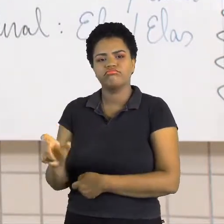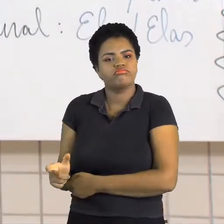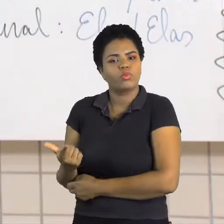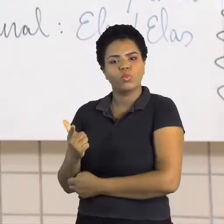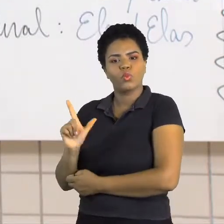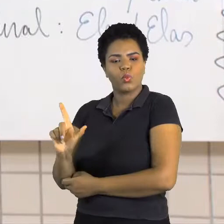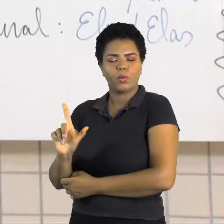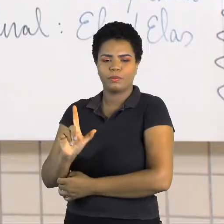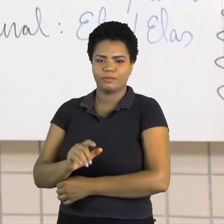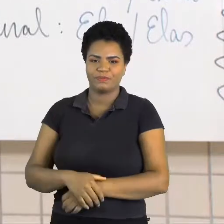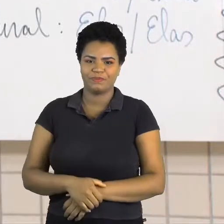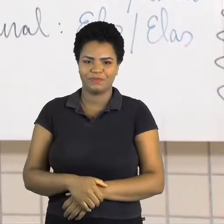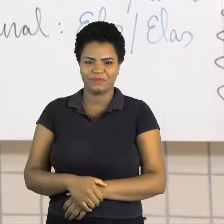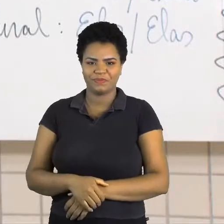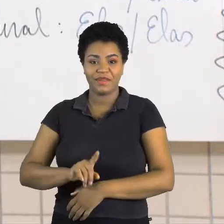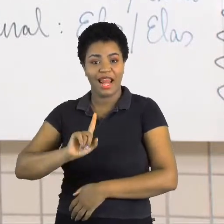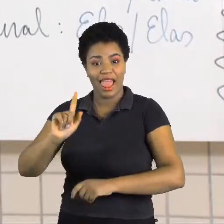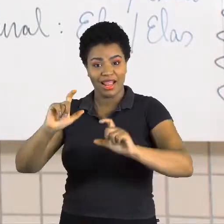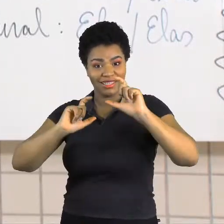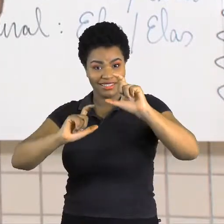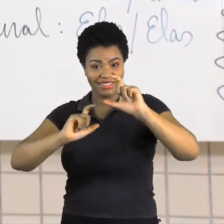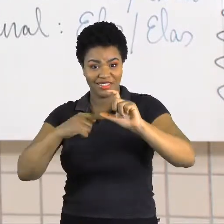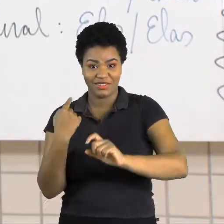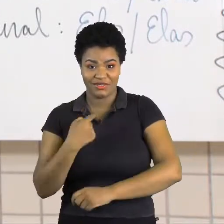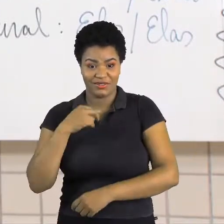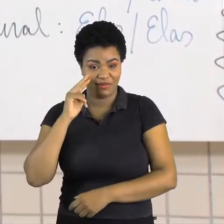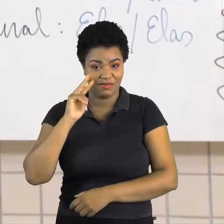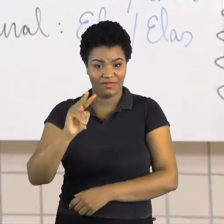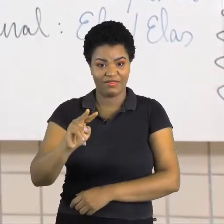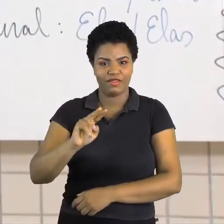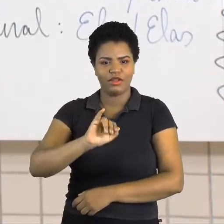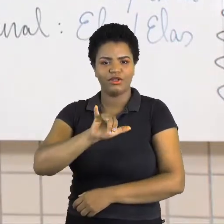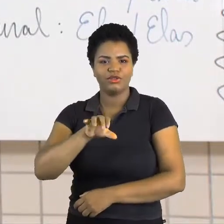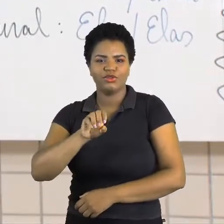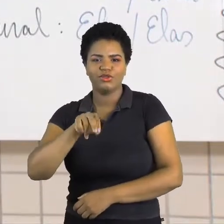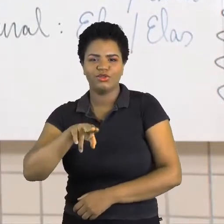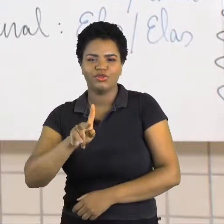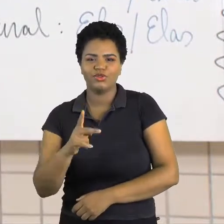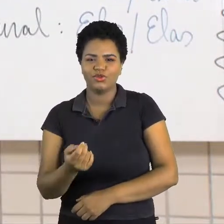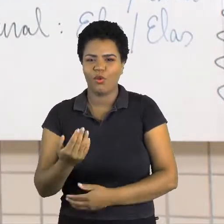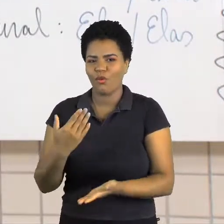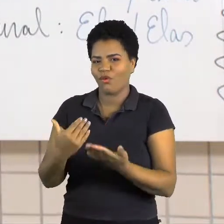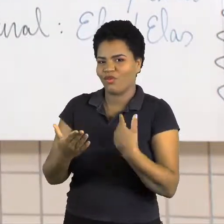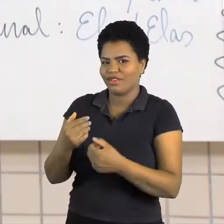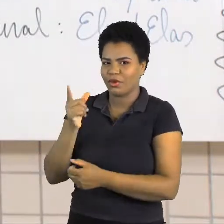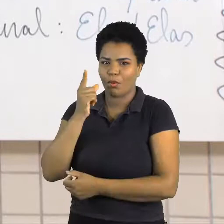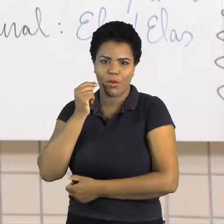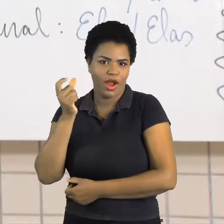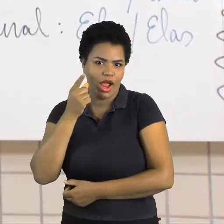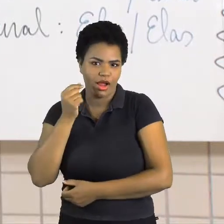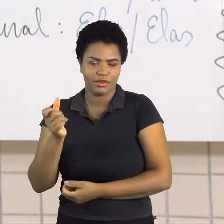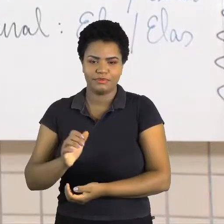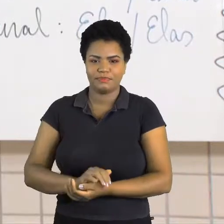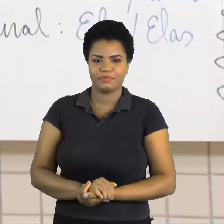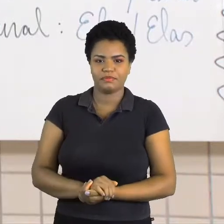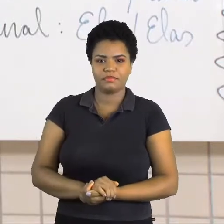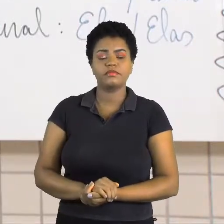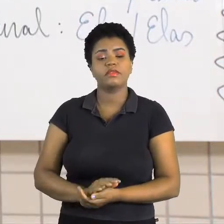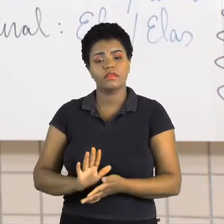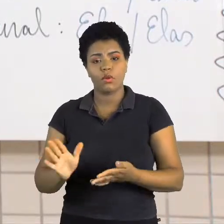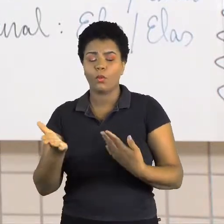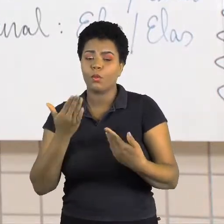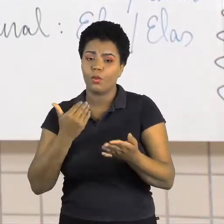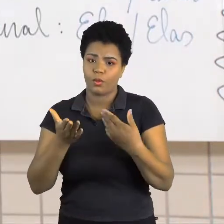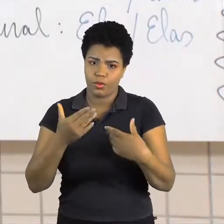No caso ali da tirinha que nós vimos, o John está conversando com o gato. Então, numa conversação, nós